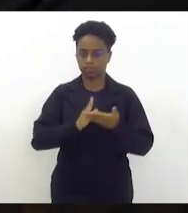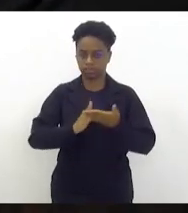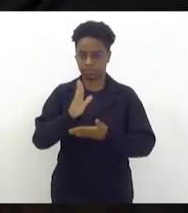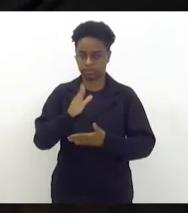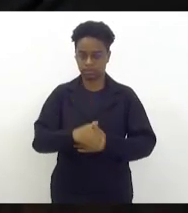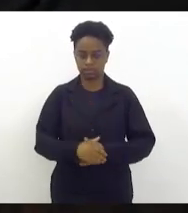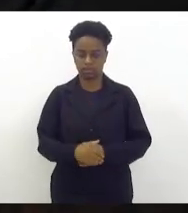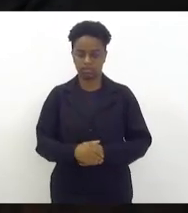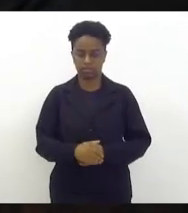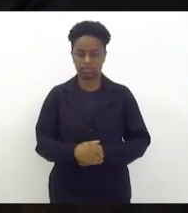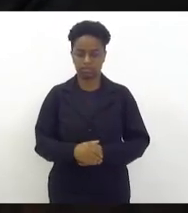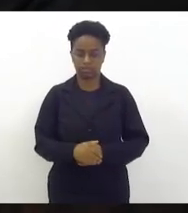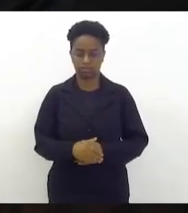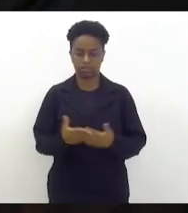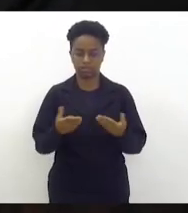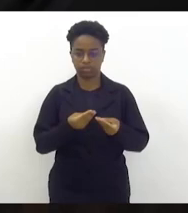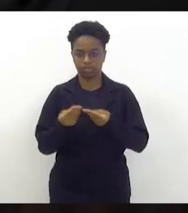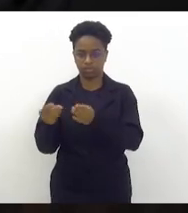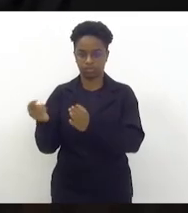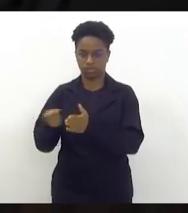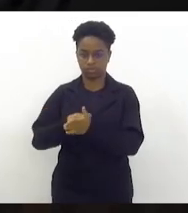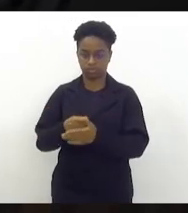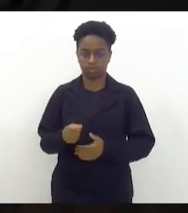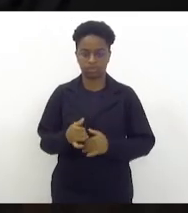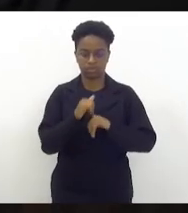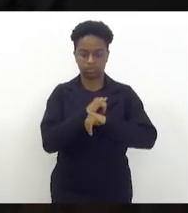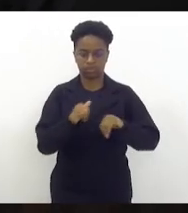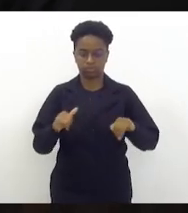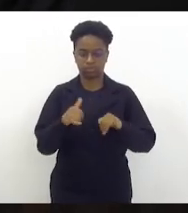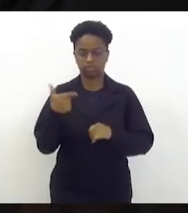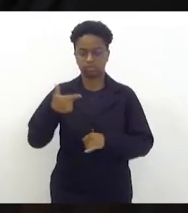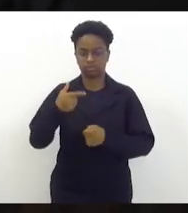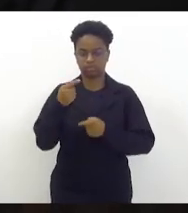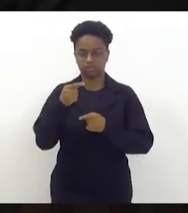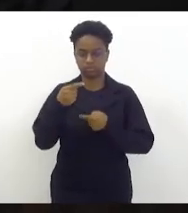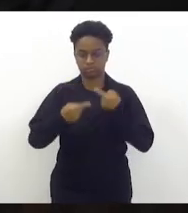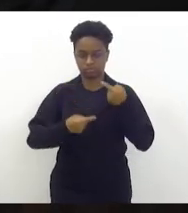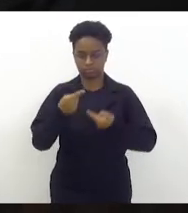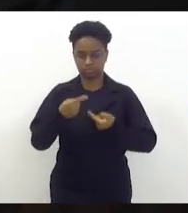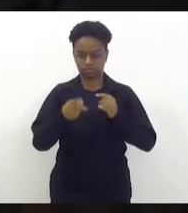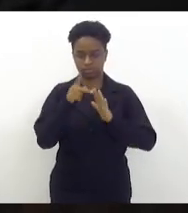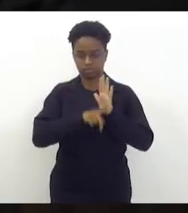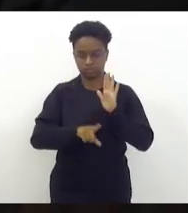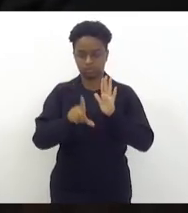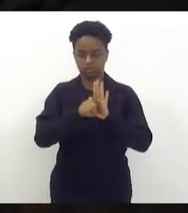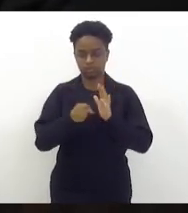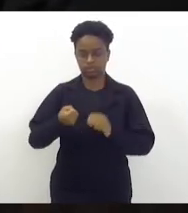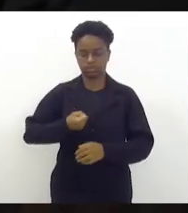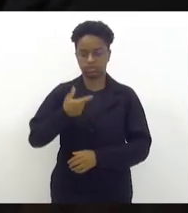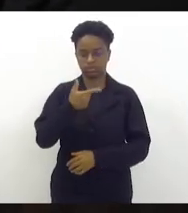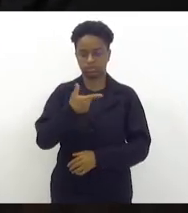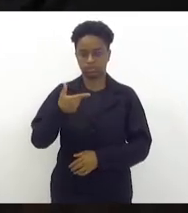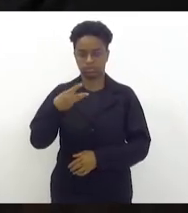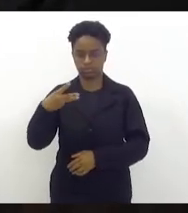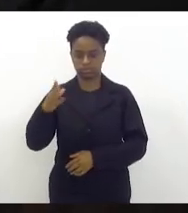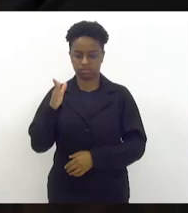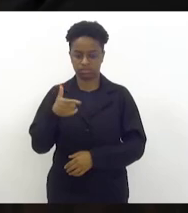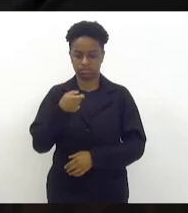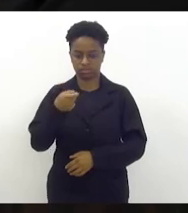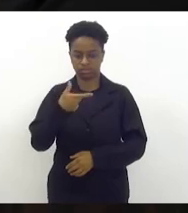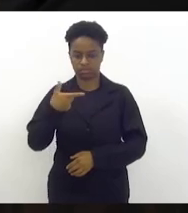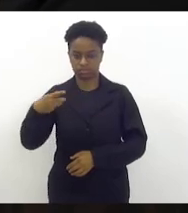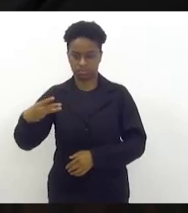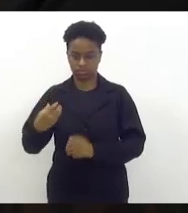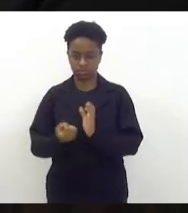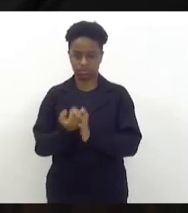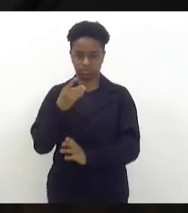estão. Aprovado, vai autógrafo. Anuncio, em segunda discussão, projeto de lei número 223, de